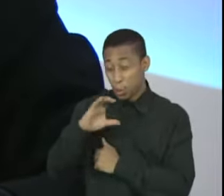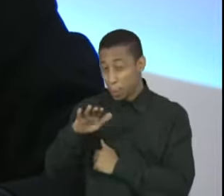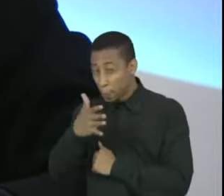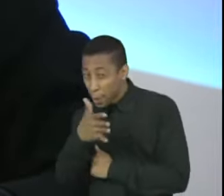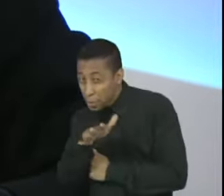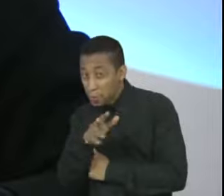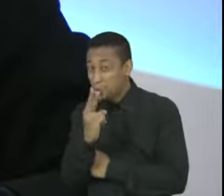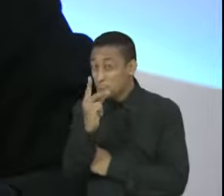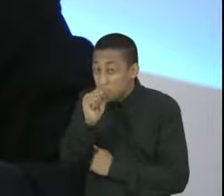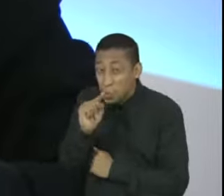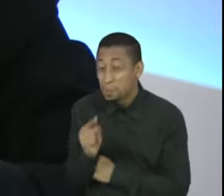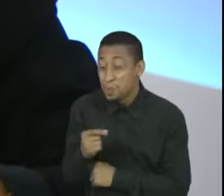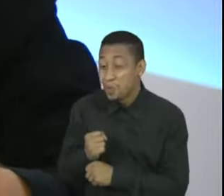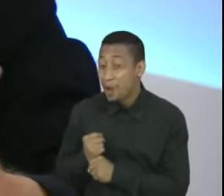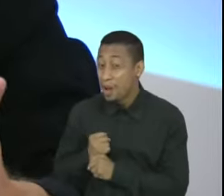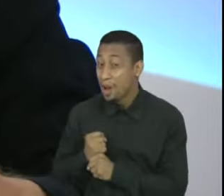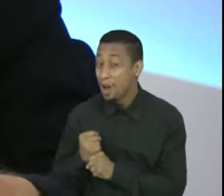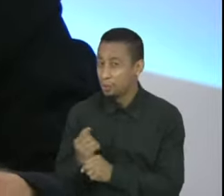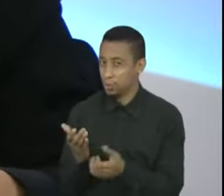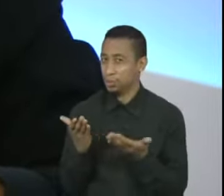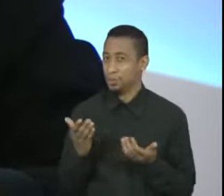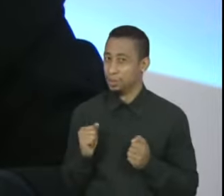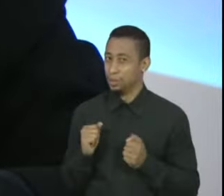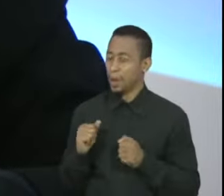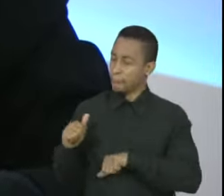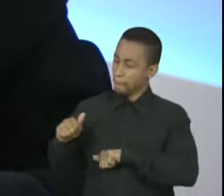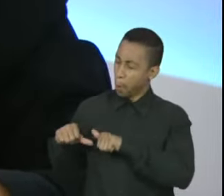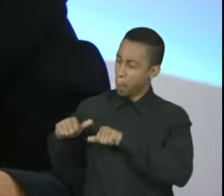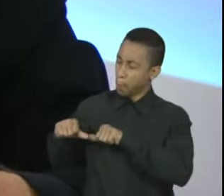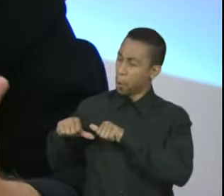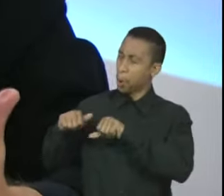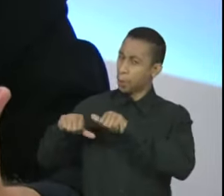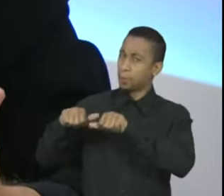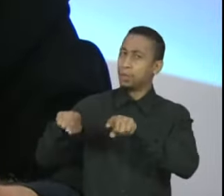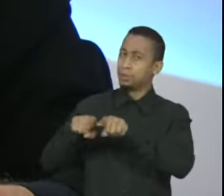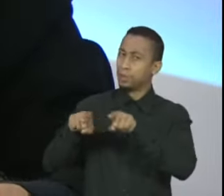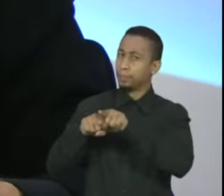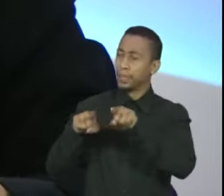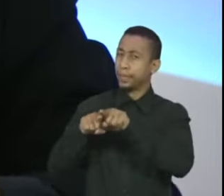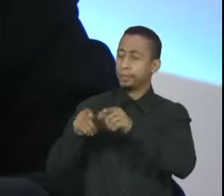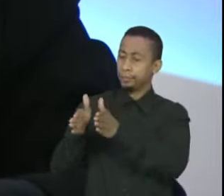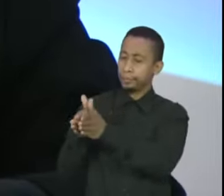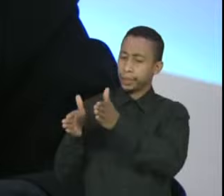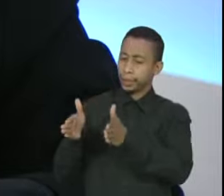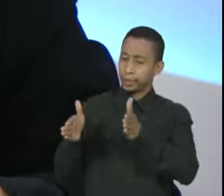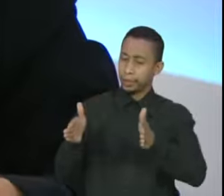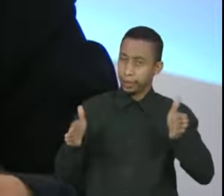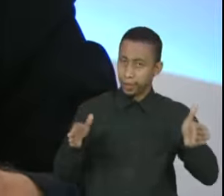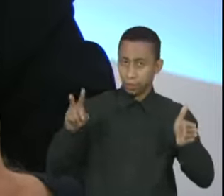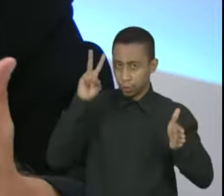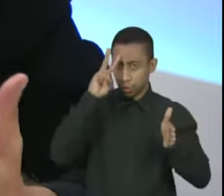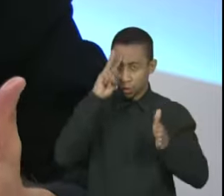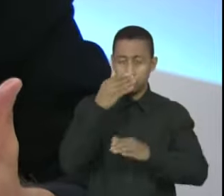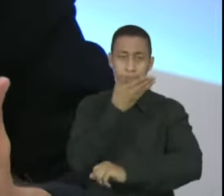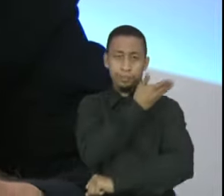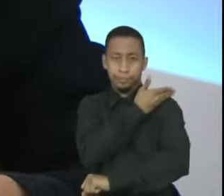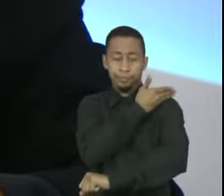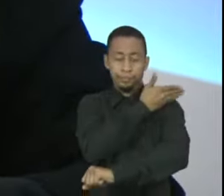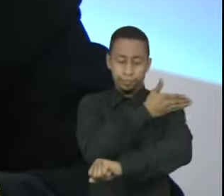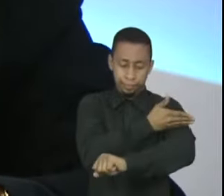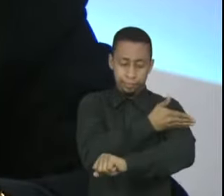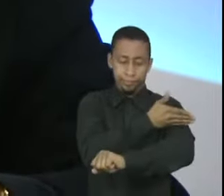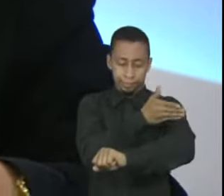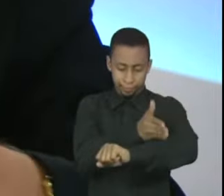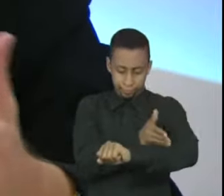SE portanto como mudanças passou por períodos históricos distintos nasceu na antiguidade atravessa a